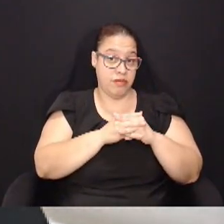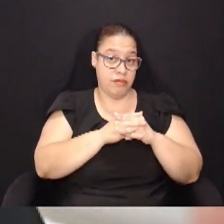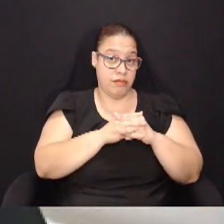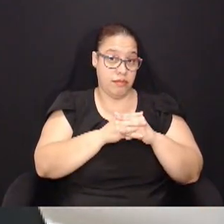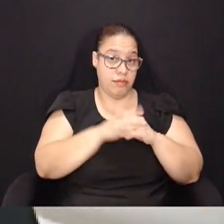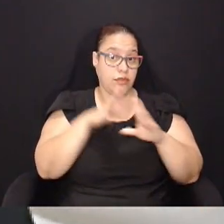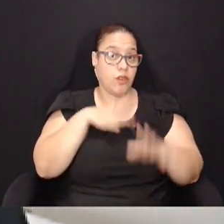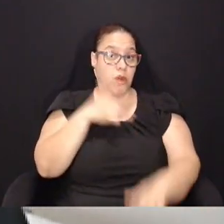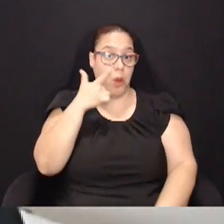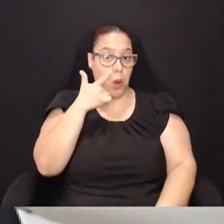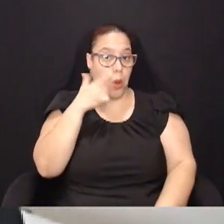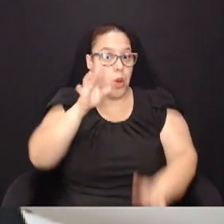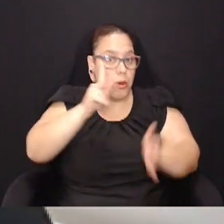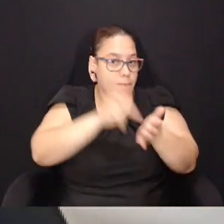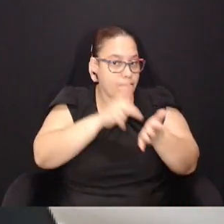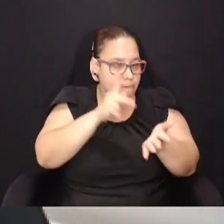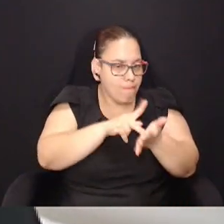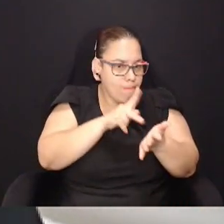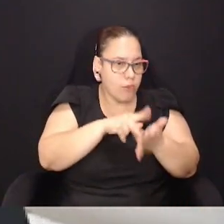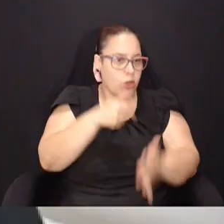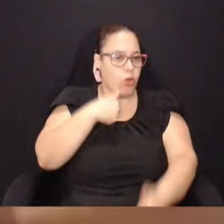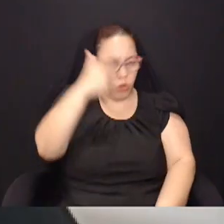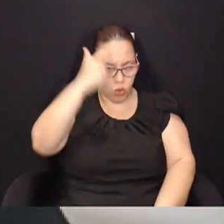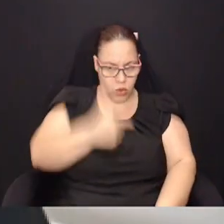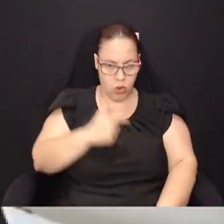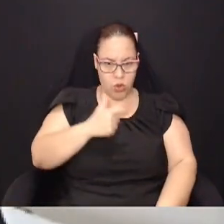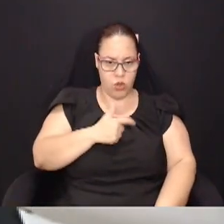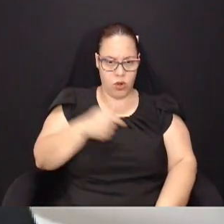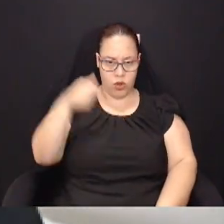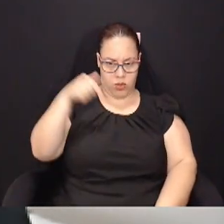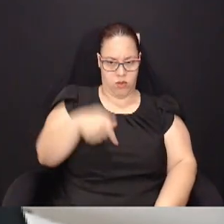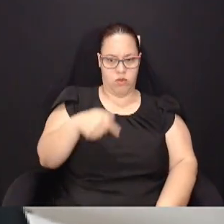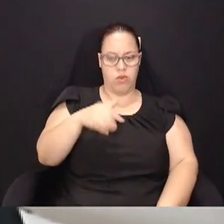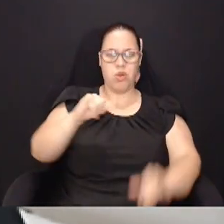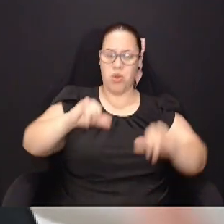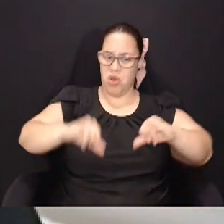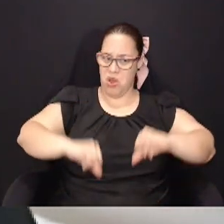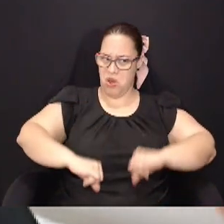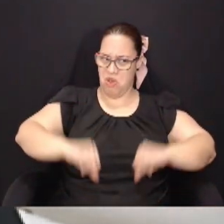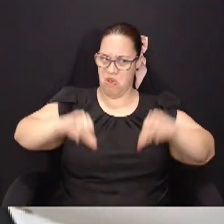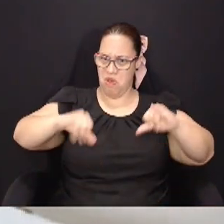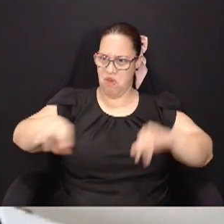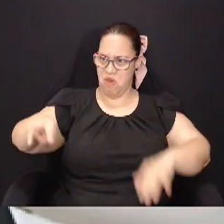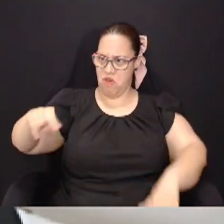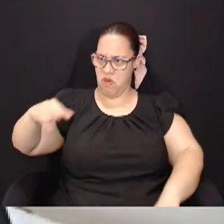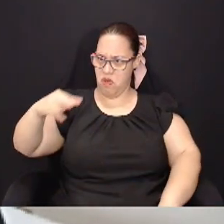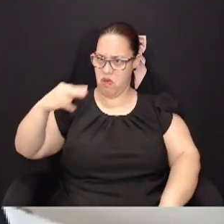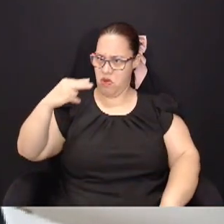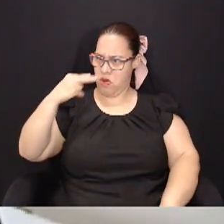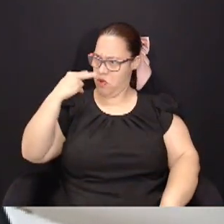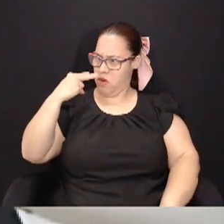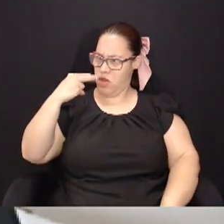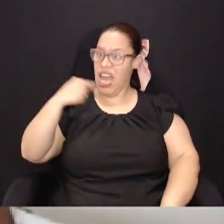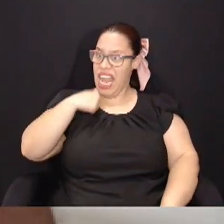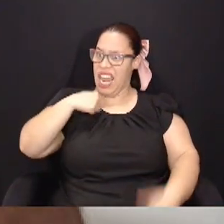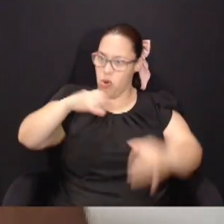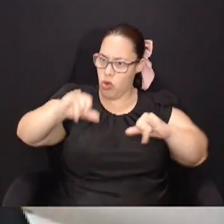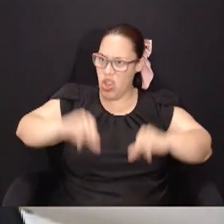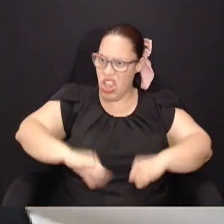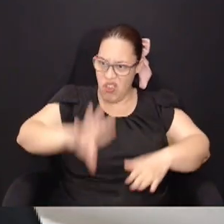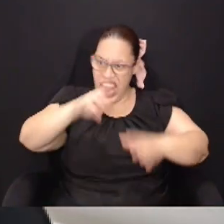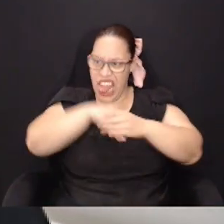verdade, pai, mãe, eu estou aqui. Eu estou sofrendo, eu preciso que você olhe para mim, me enxergue, eu estou dentro de casa,